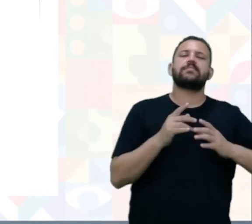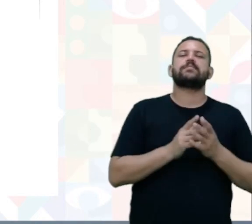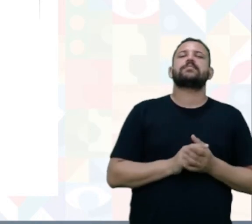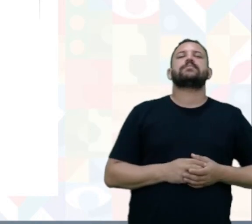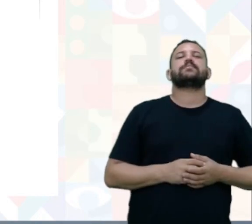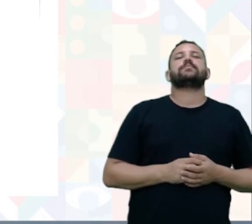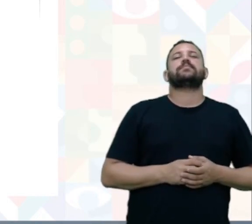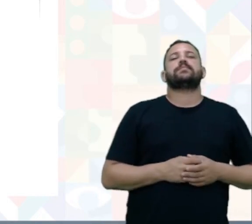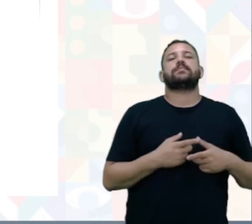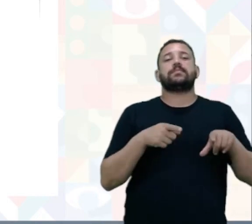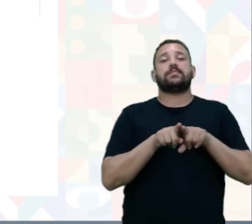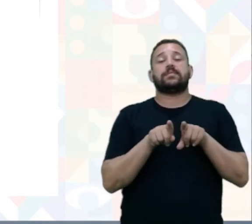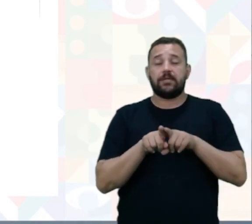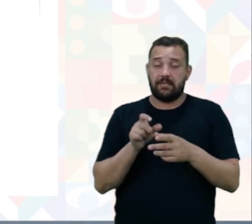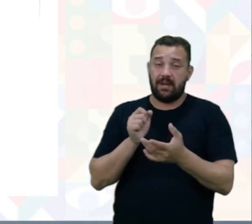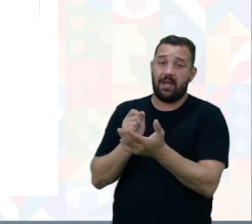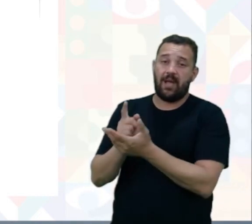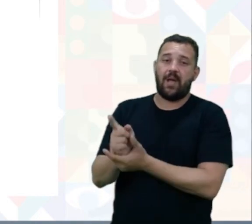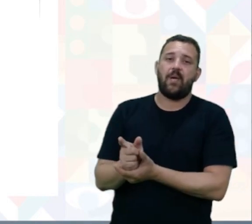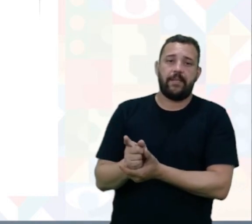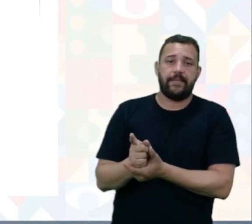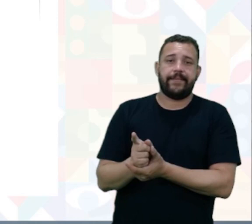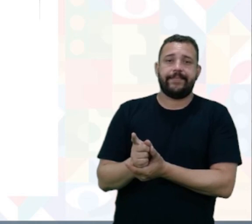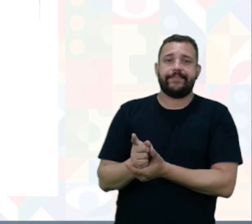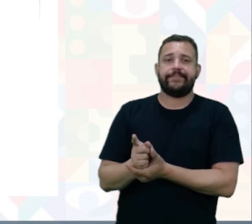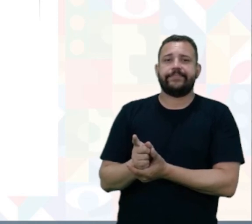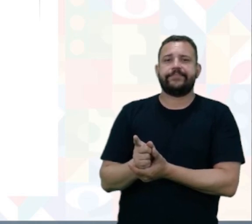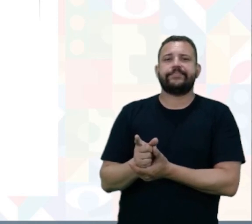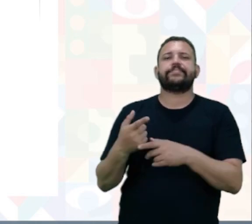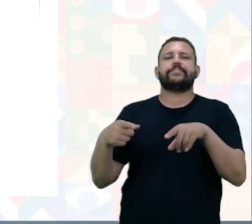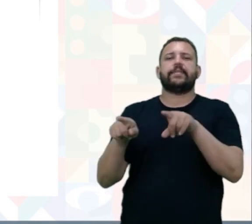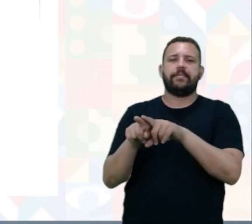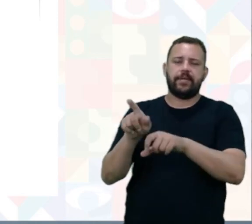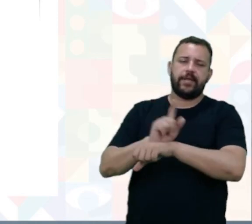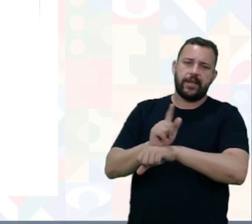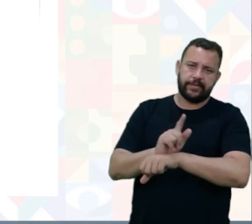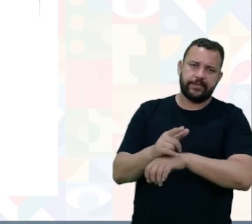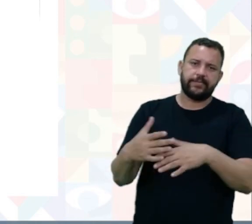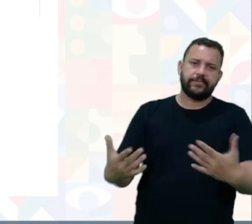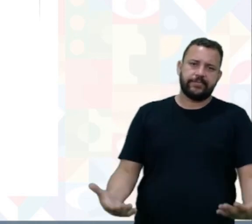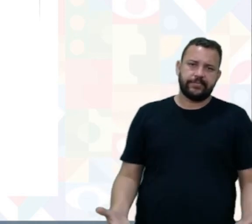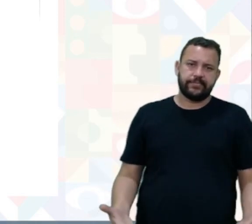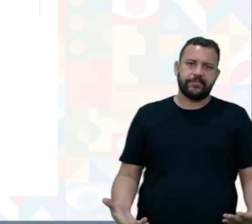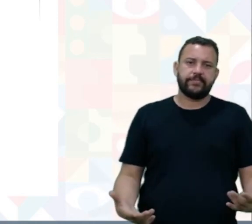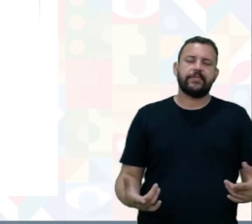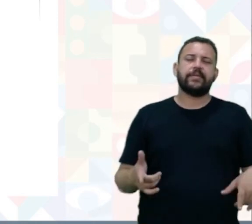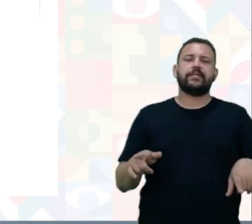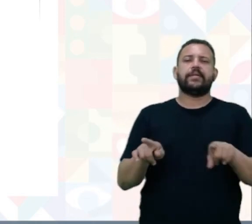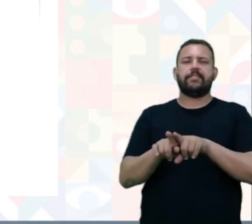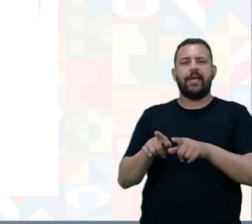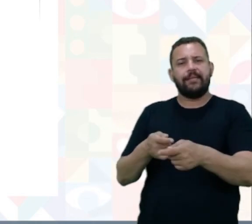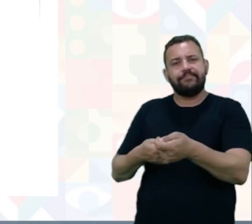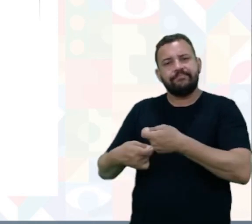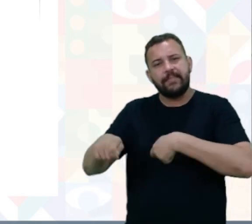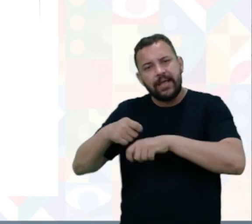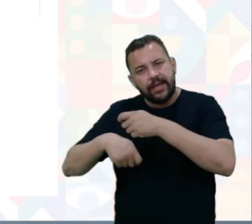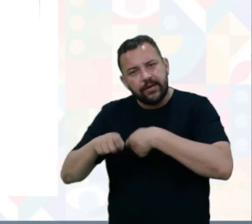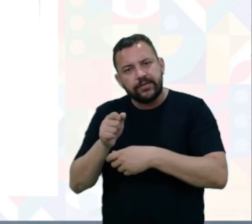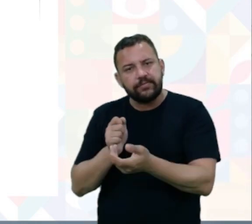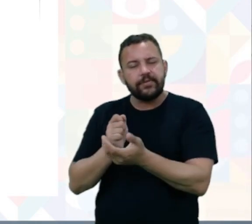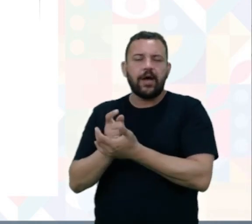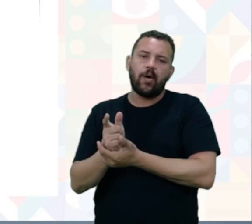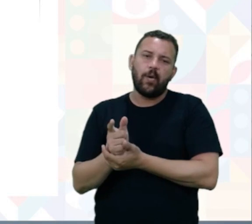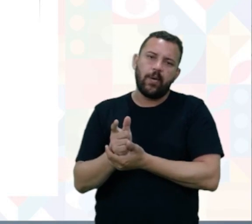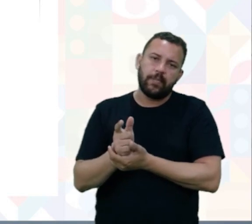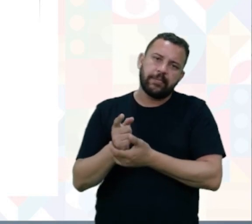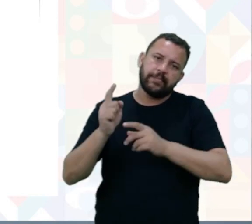a aquisição do material, que é responsável pela gestão, né, pela negociação das compras de